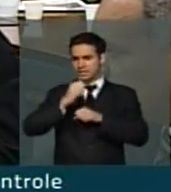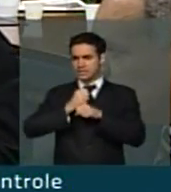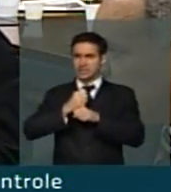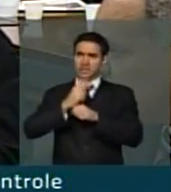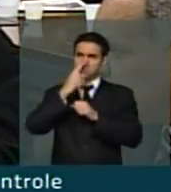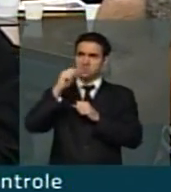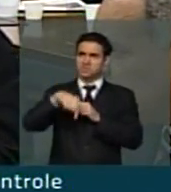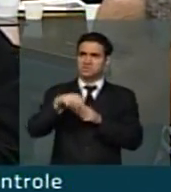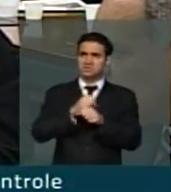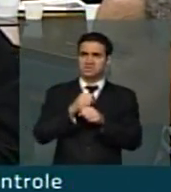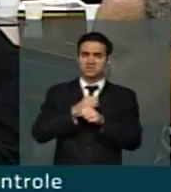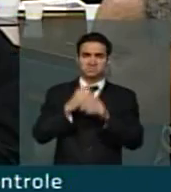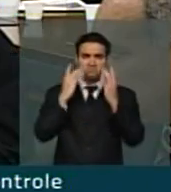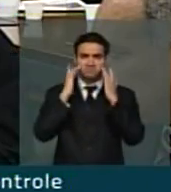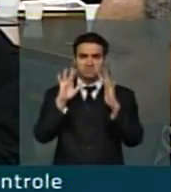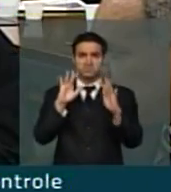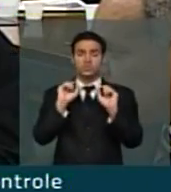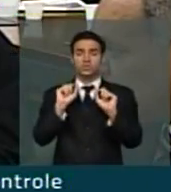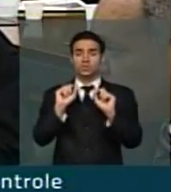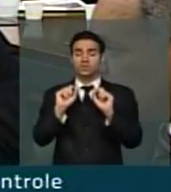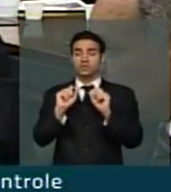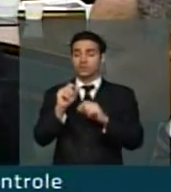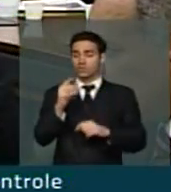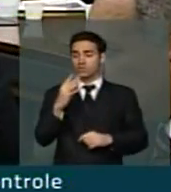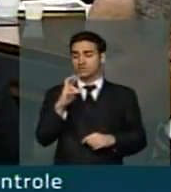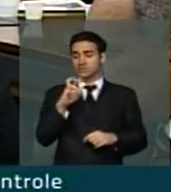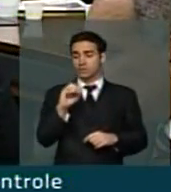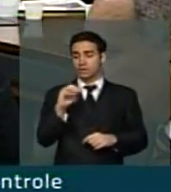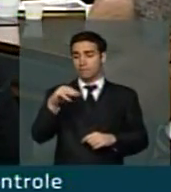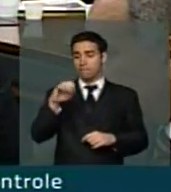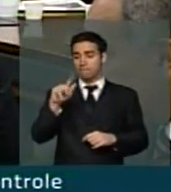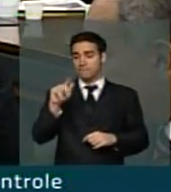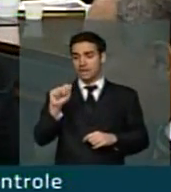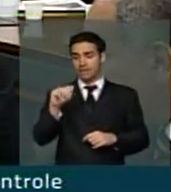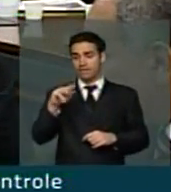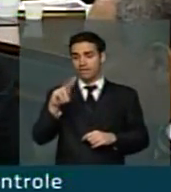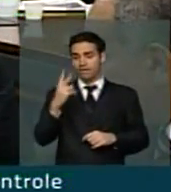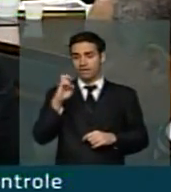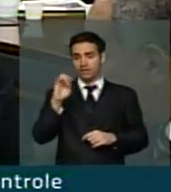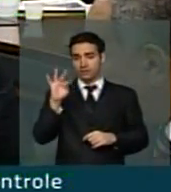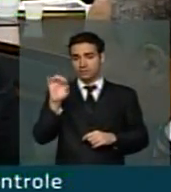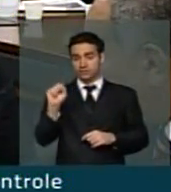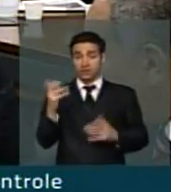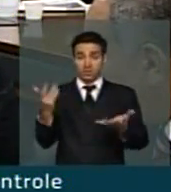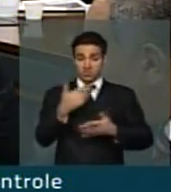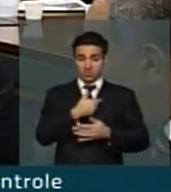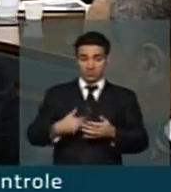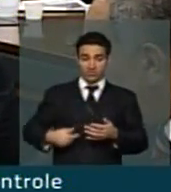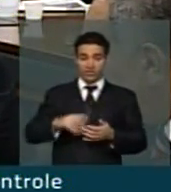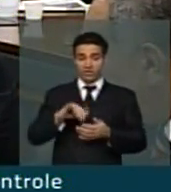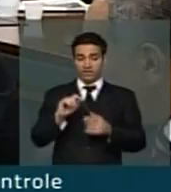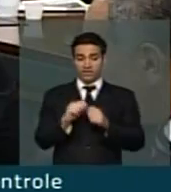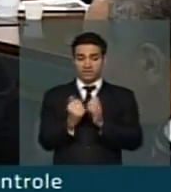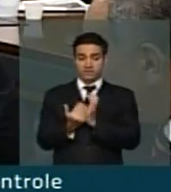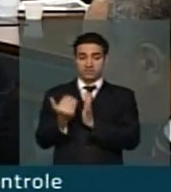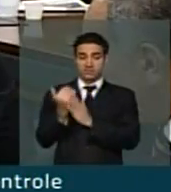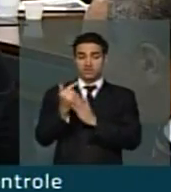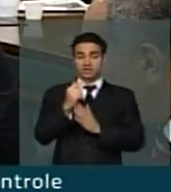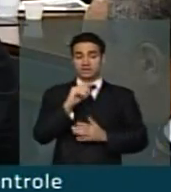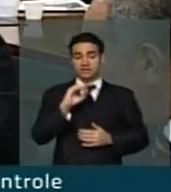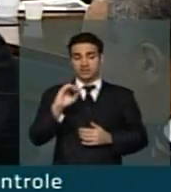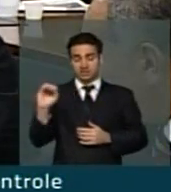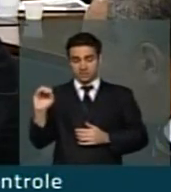esse ano ainda, da frequência de 450 MHz para 4G rural. E agora o governo anuncia que vai fazer para 700, que vai fazer